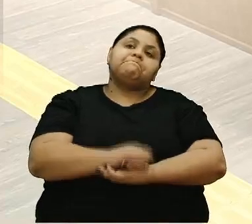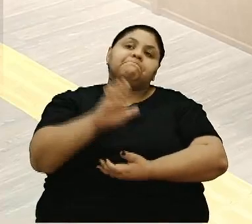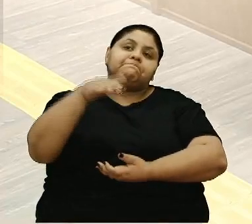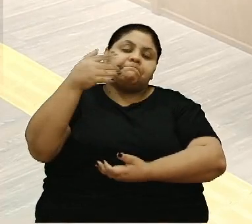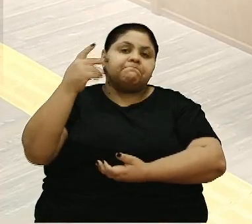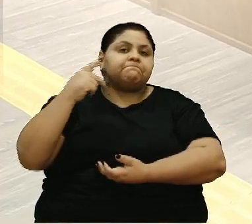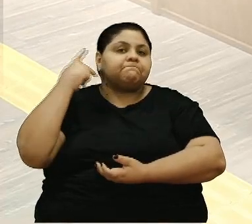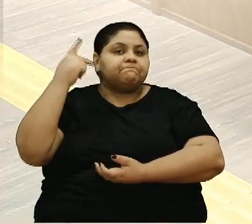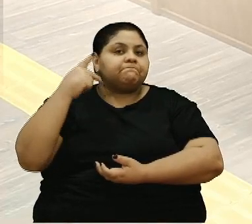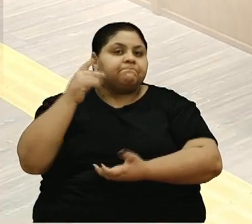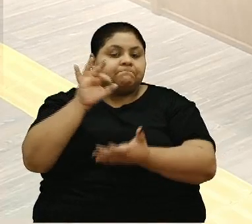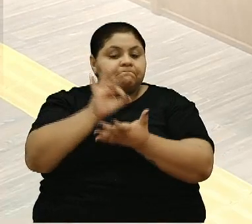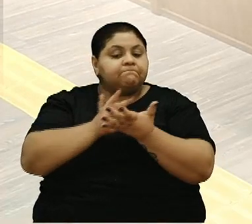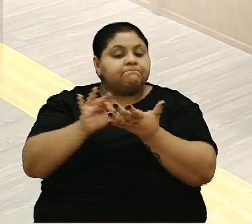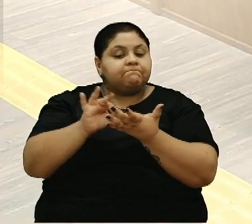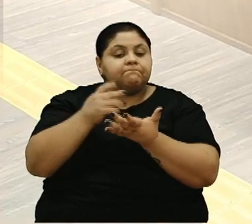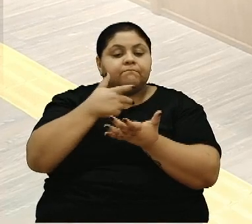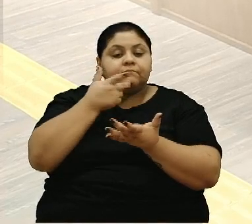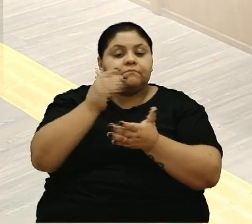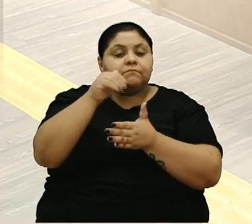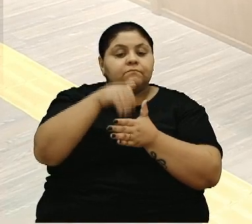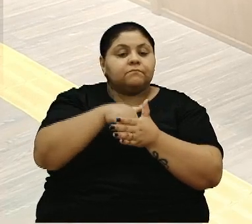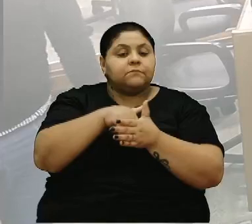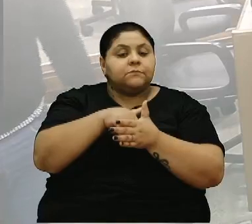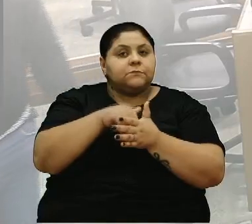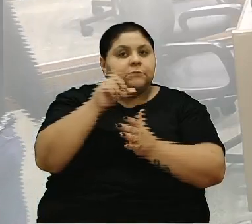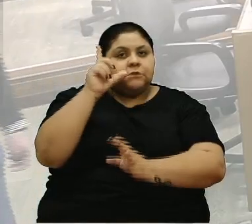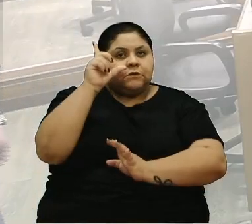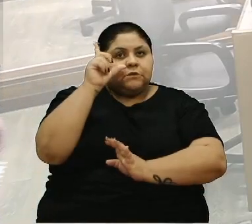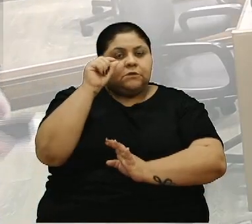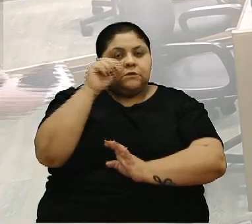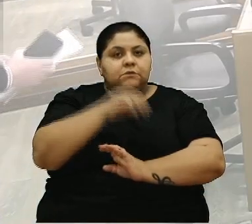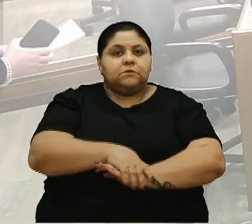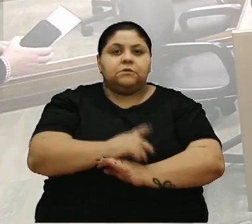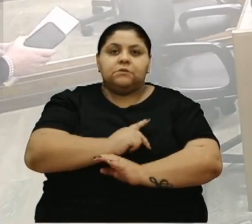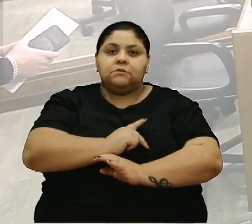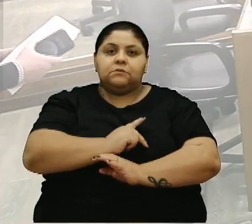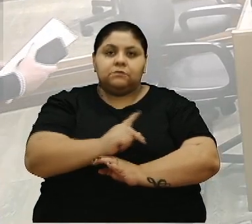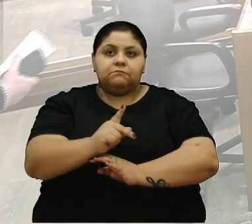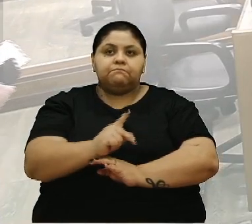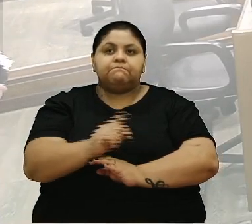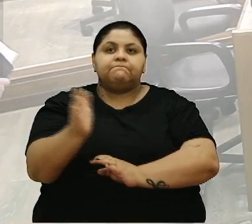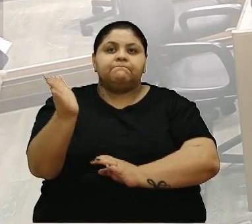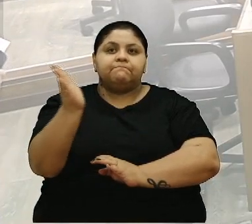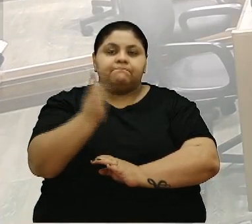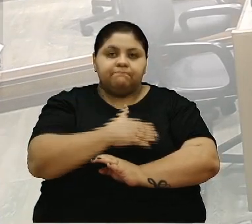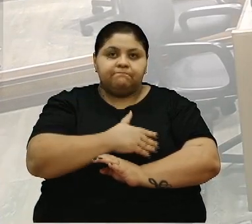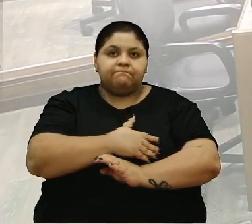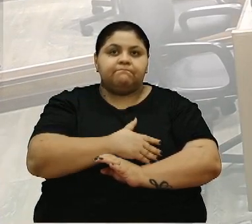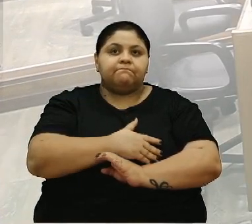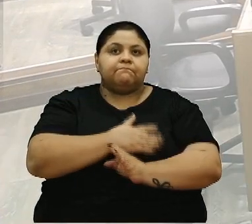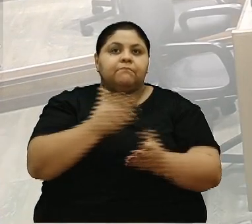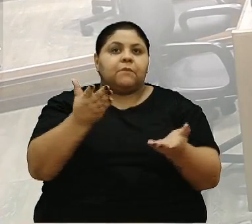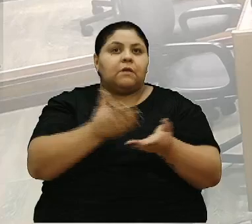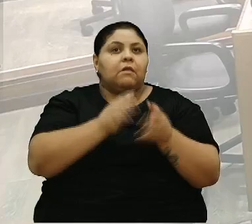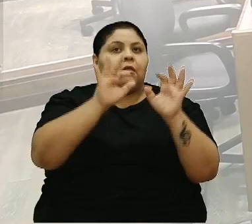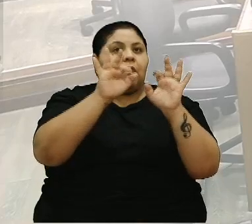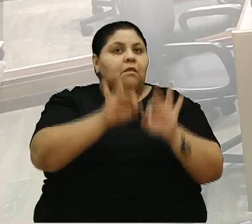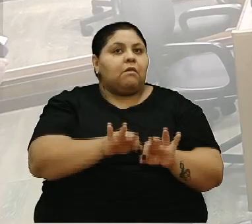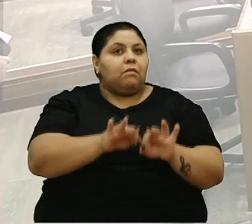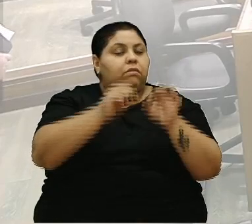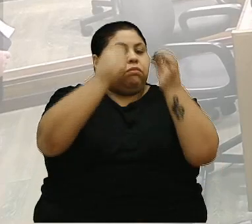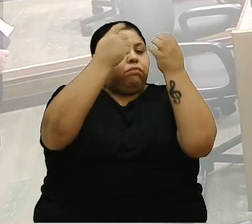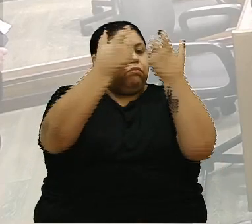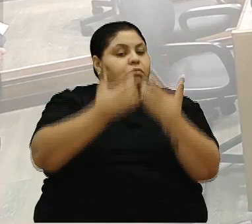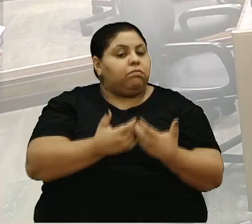Próximo vereador inscrito para declarar o voto, vereador Schalco. Senhor presidente, vamos lá, vamos desfazer mais uma narrativa aqui que é muito